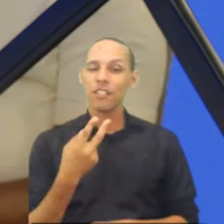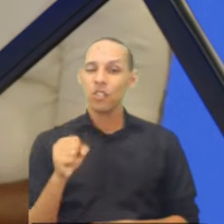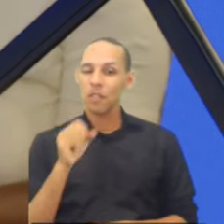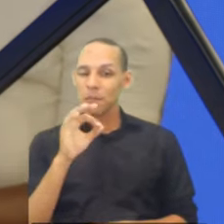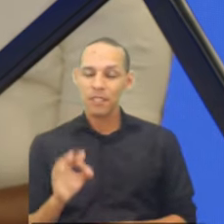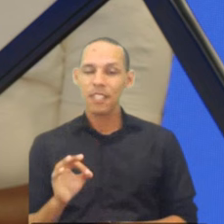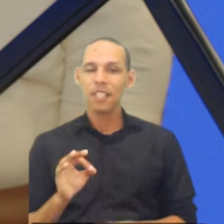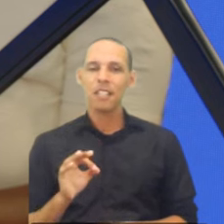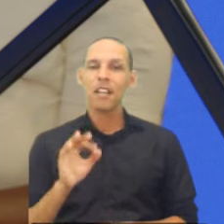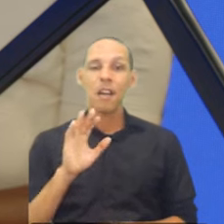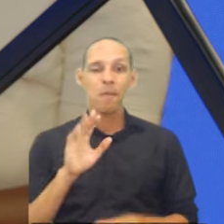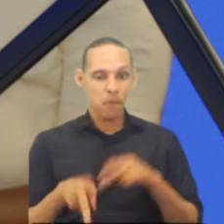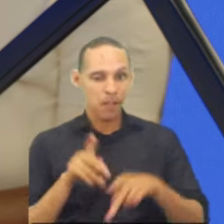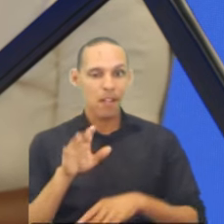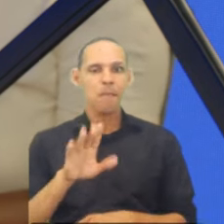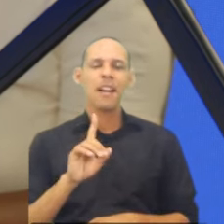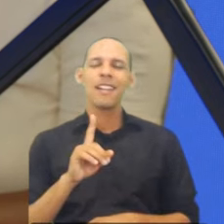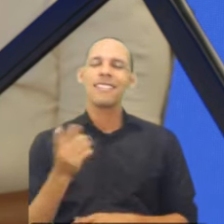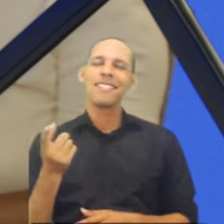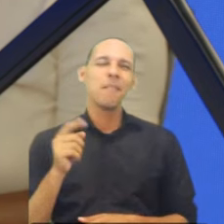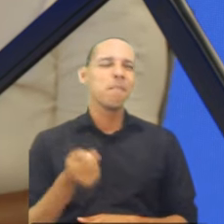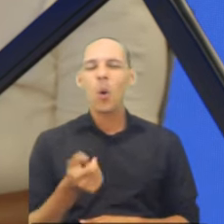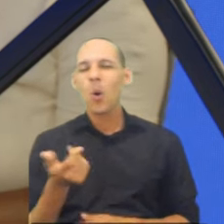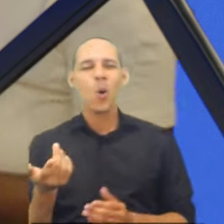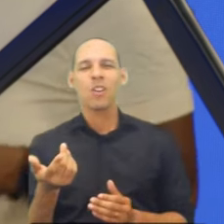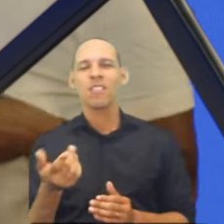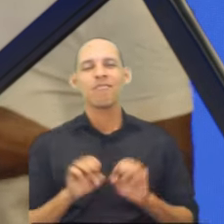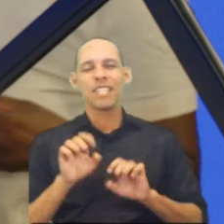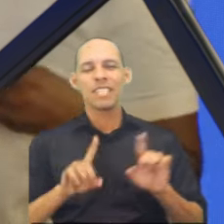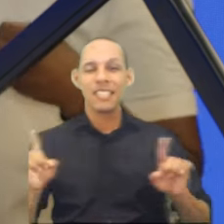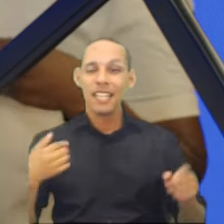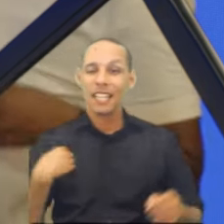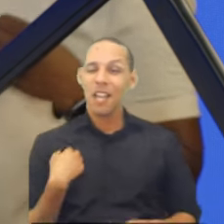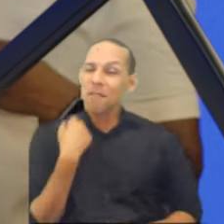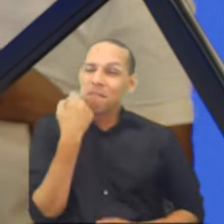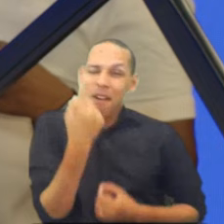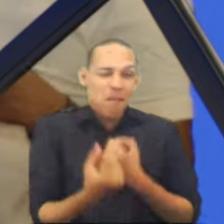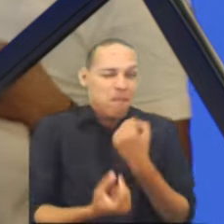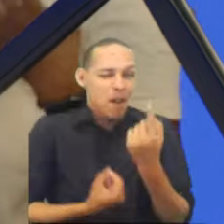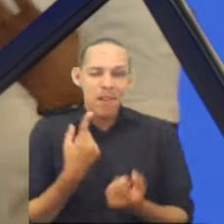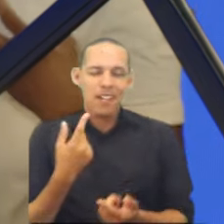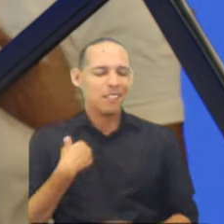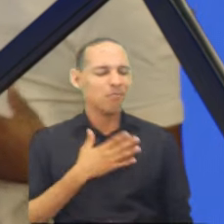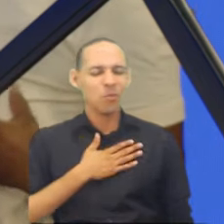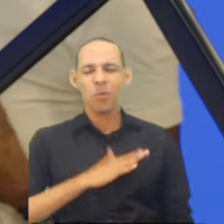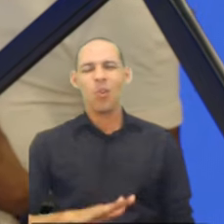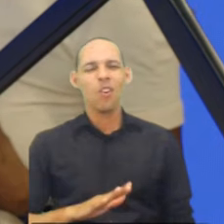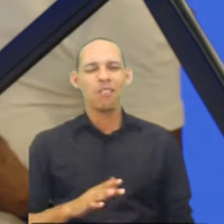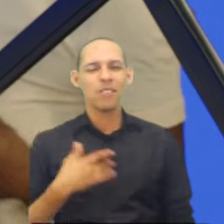gente é traço nas estatísticas em quando a gente fala de alta liderança eu sou exceção da exceção e isso me